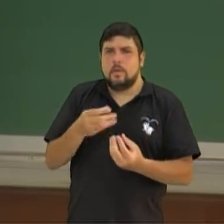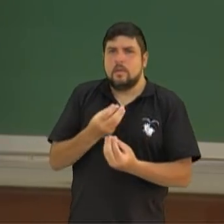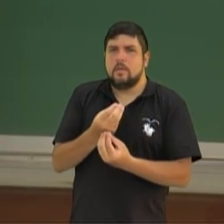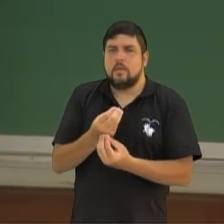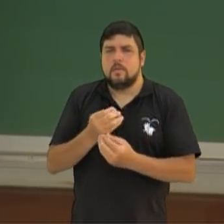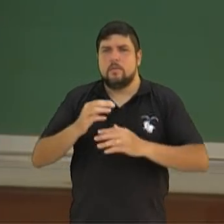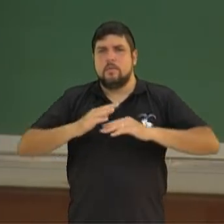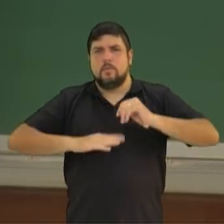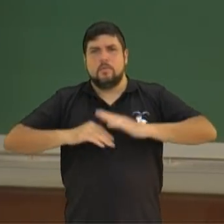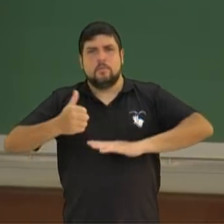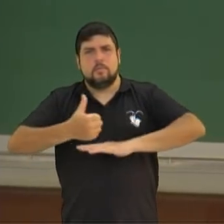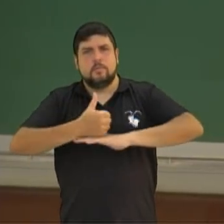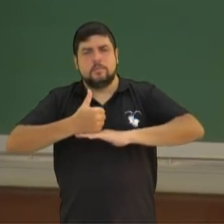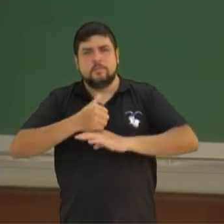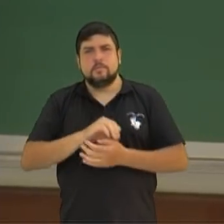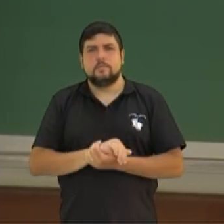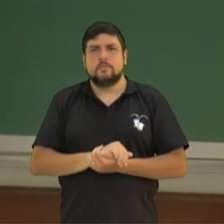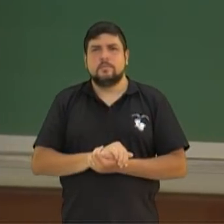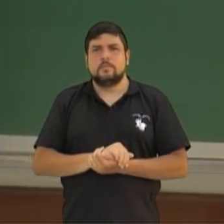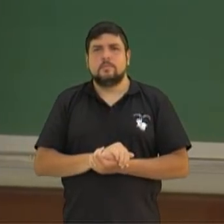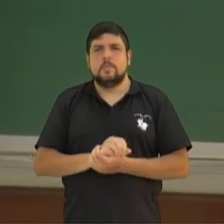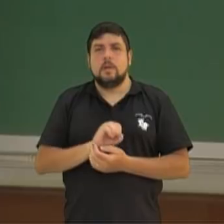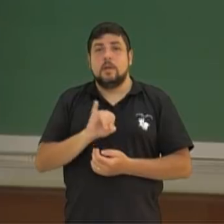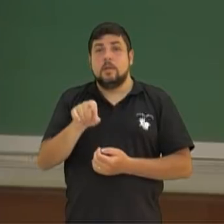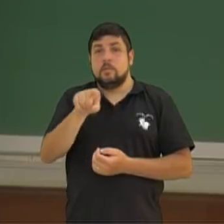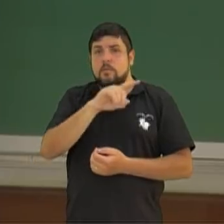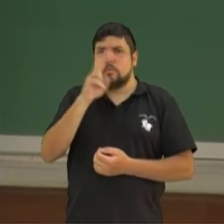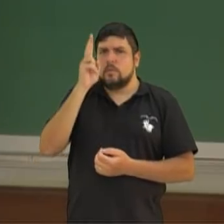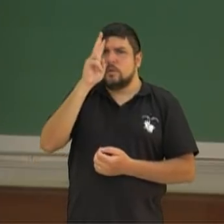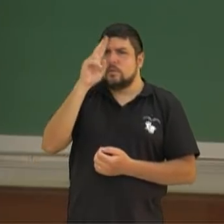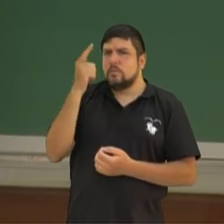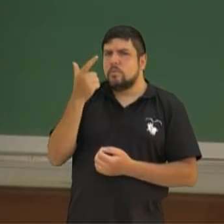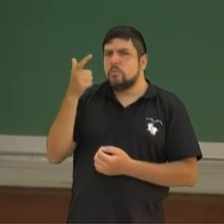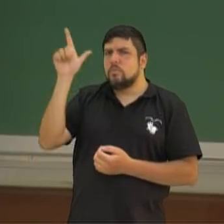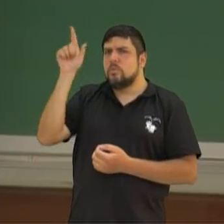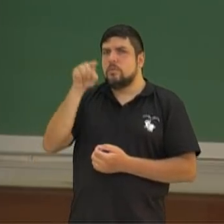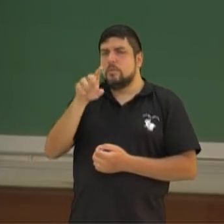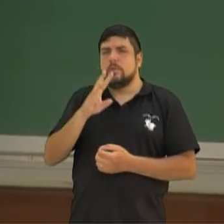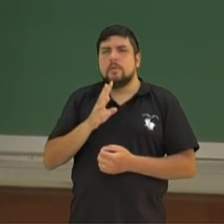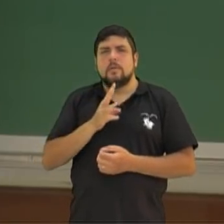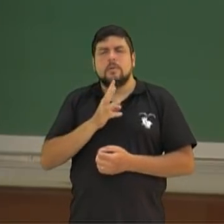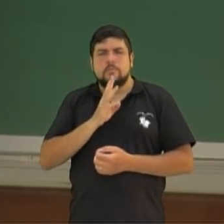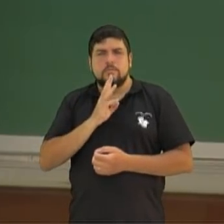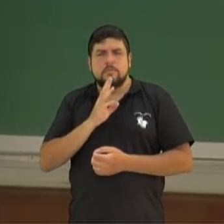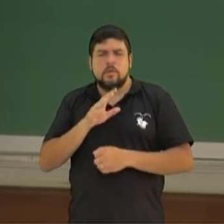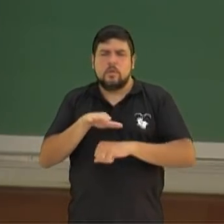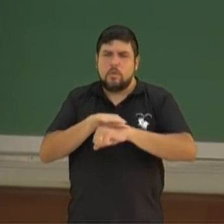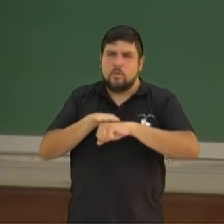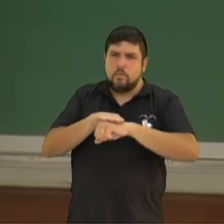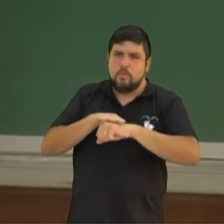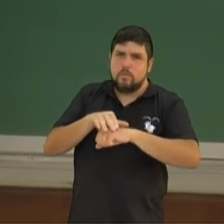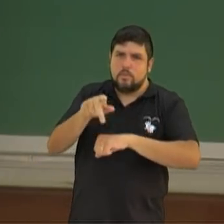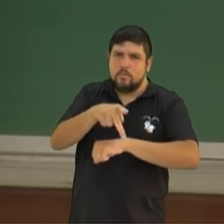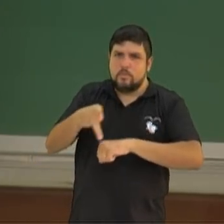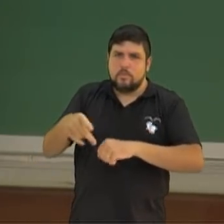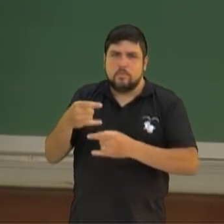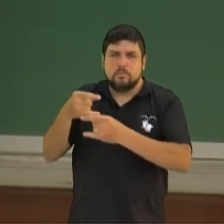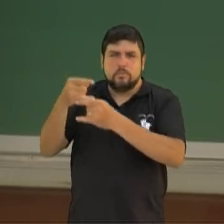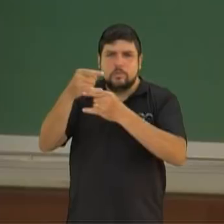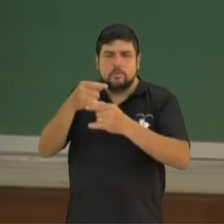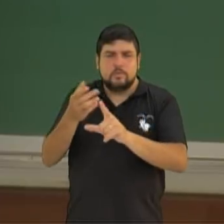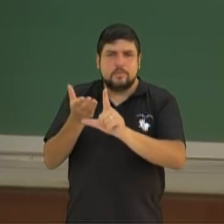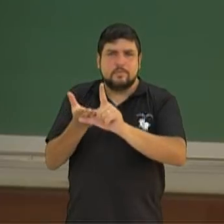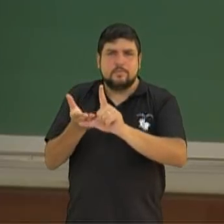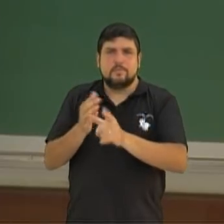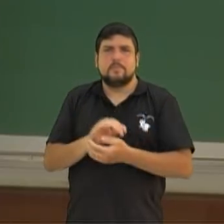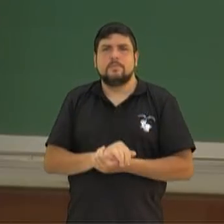na minha lista. Se você lembrou de mais algum que não está aqui, depois você conversa com o seu professor lá no Google Classroom, ok? Revisando, então,